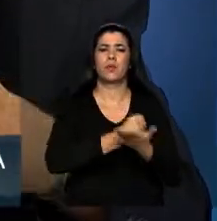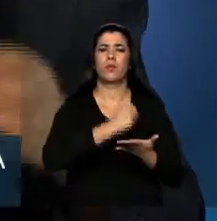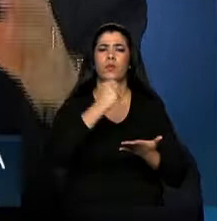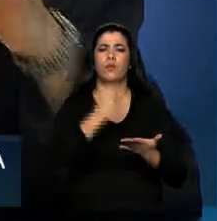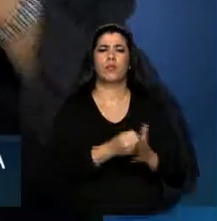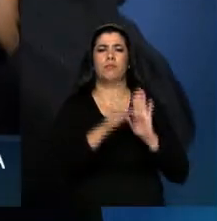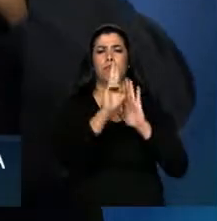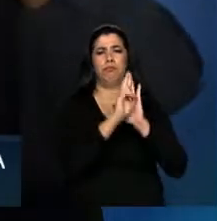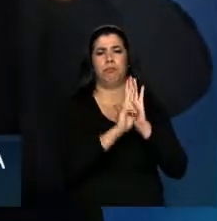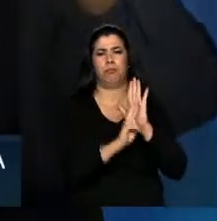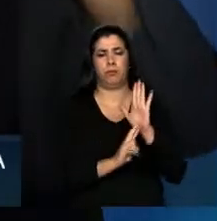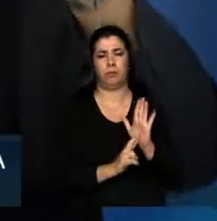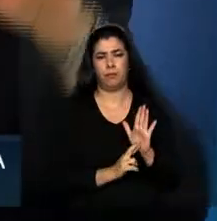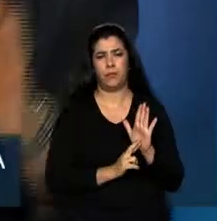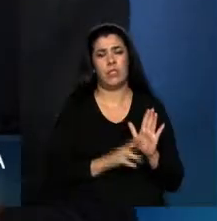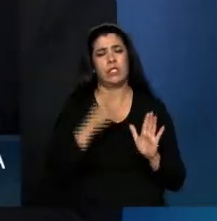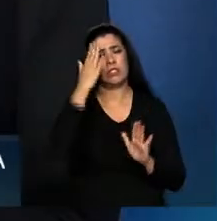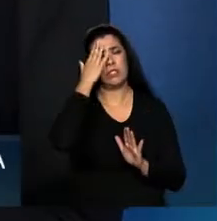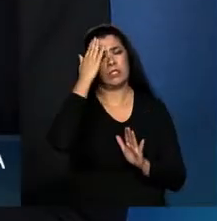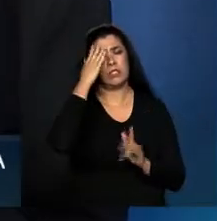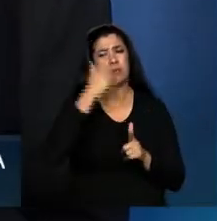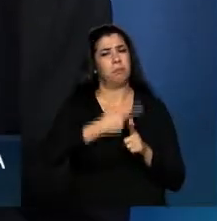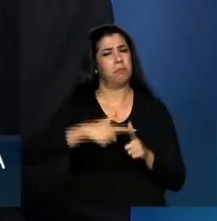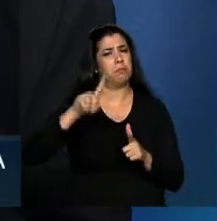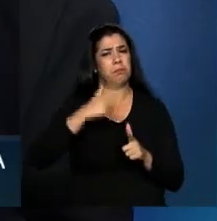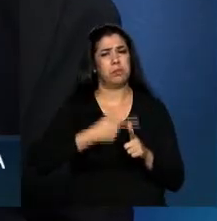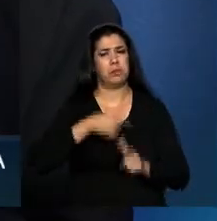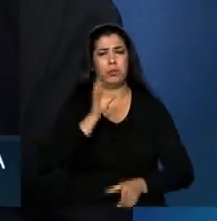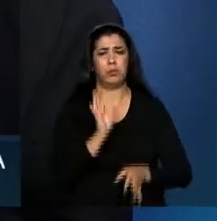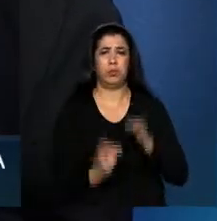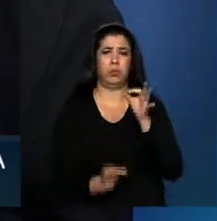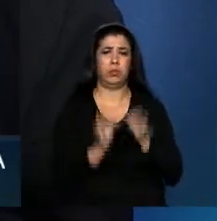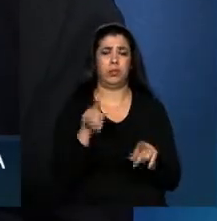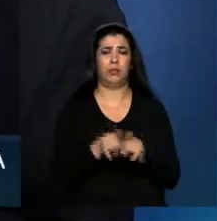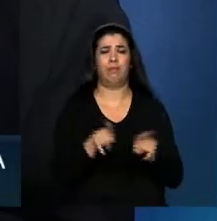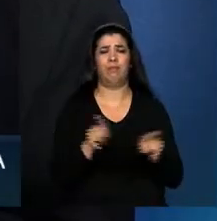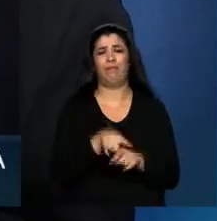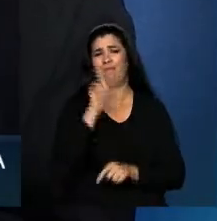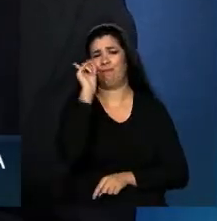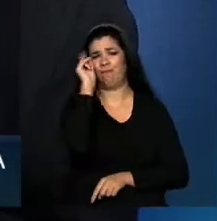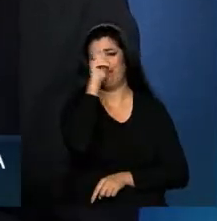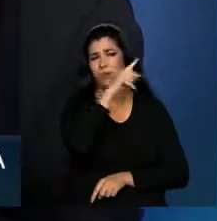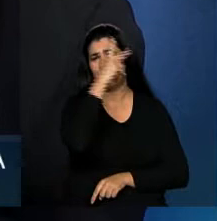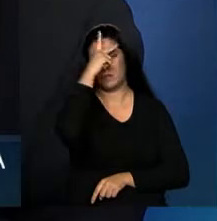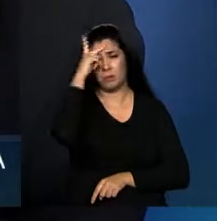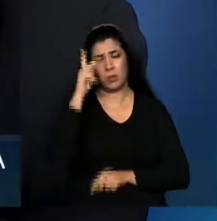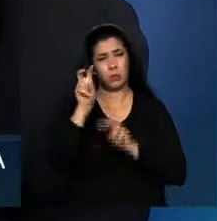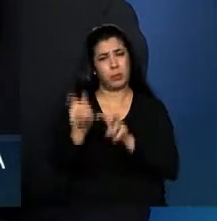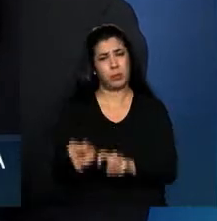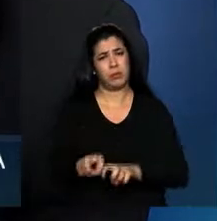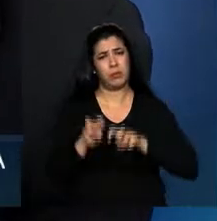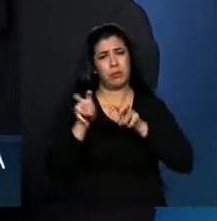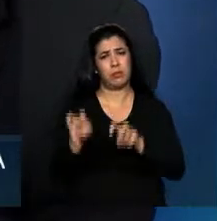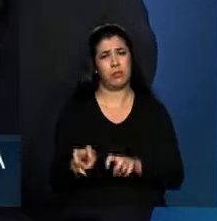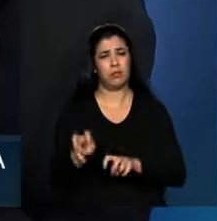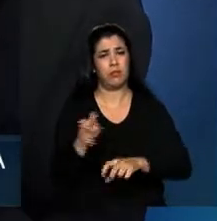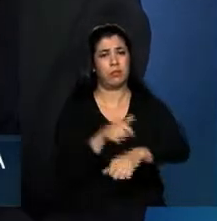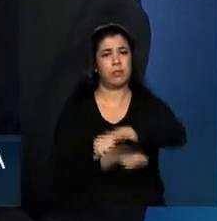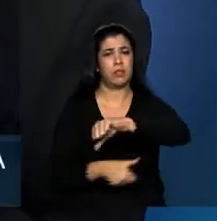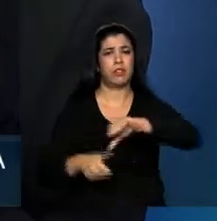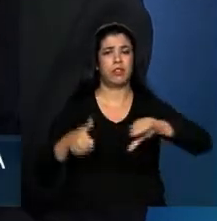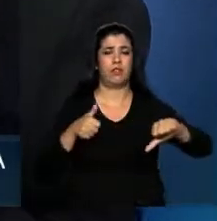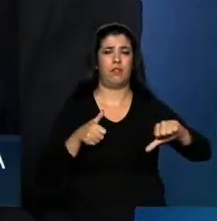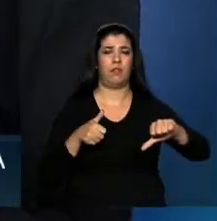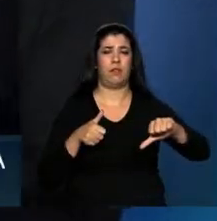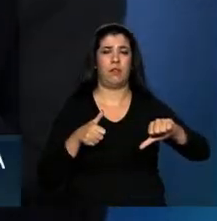tem todo um arcabouço jurídico que dificulta, por exemplo, o agricultor transformar a sua produção e